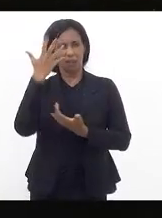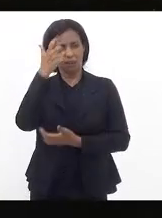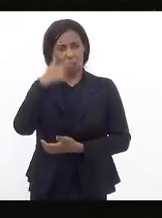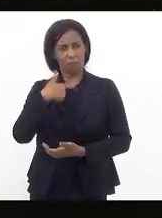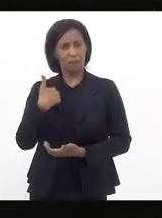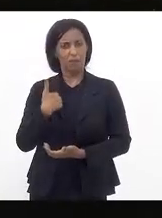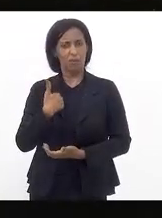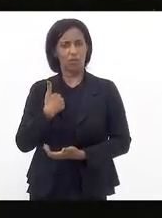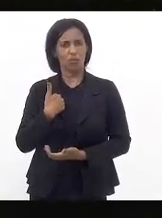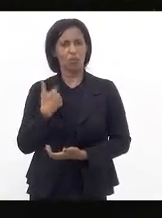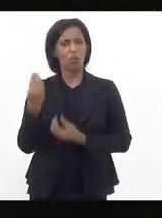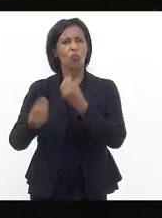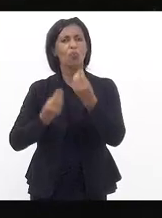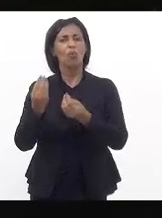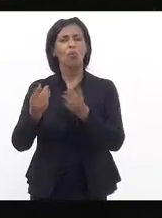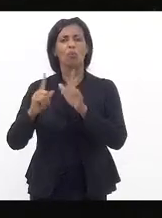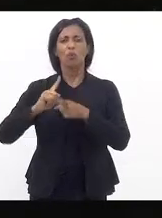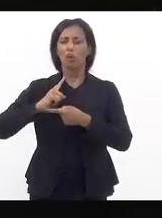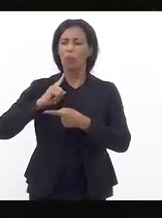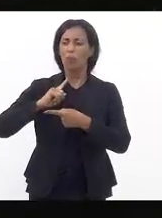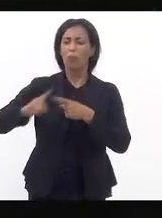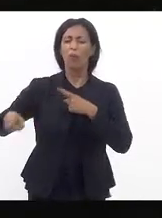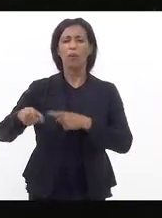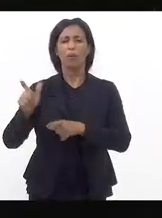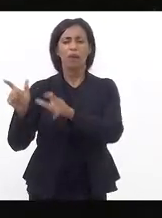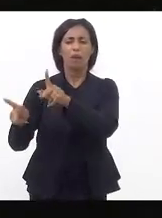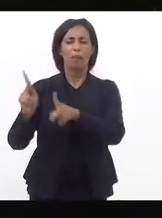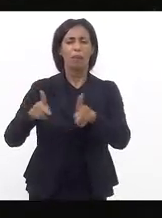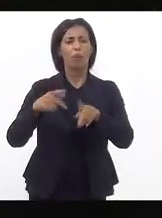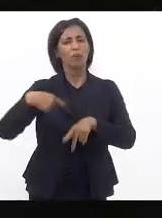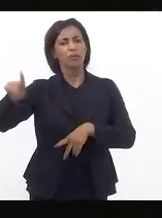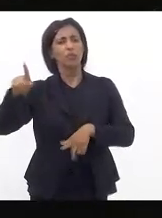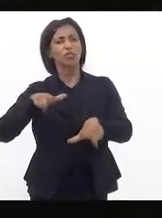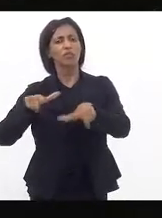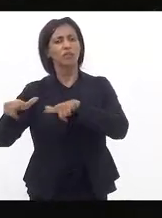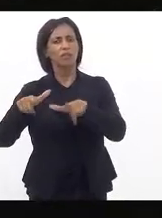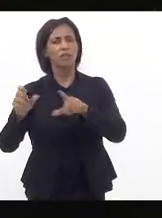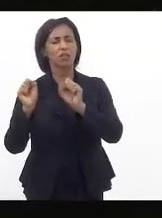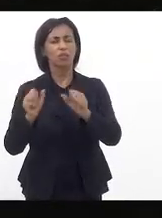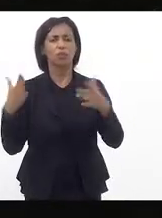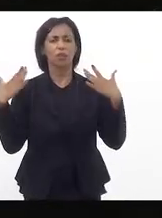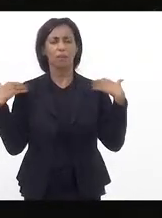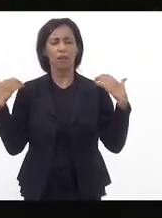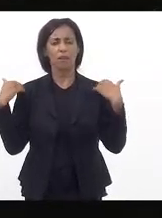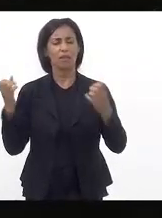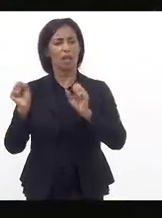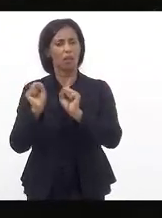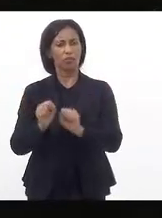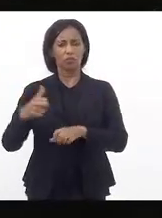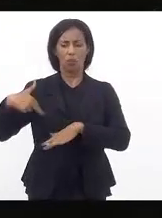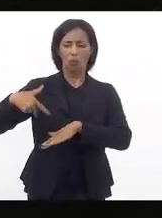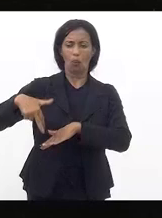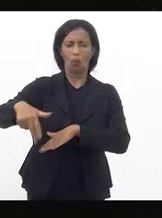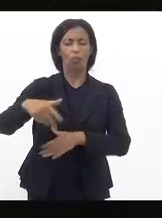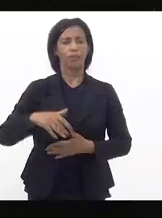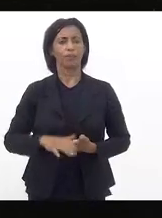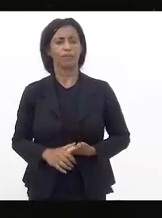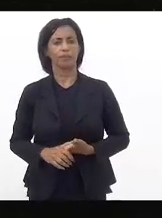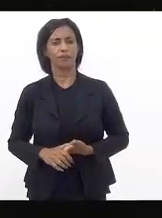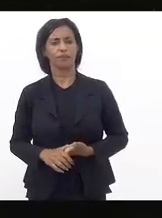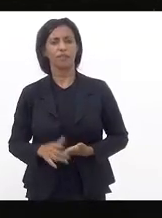passaporte sanitário como que eu vou aí pedir essa população de poder trabalhar de poder passear de poder andar